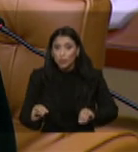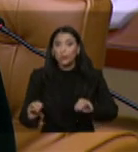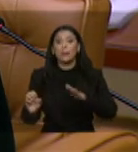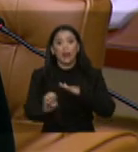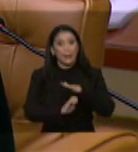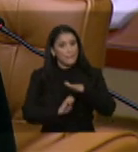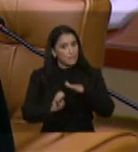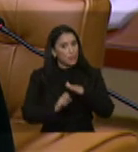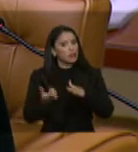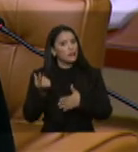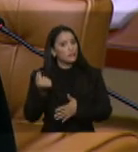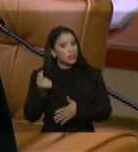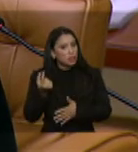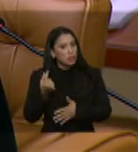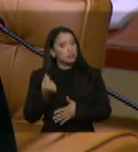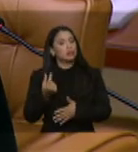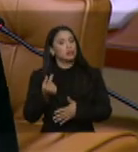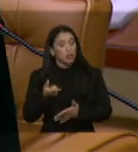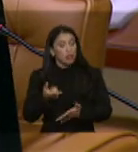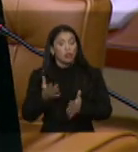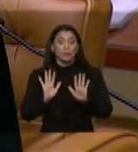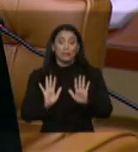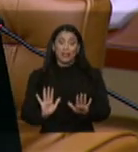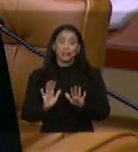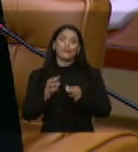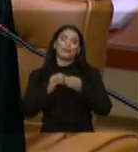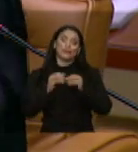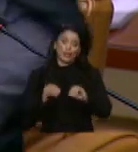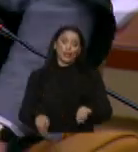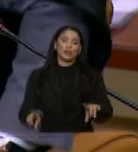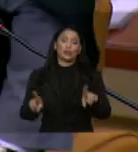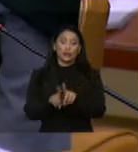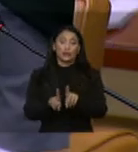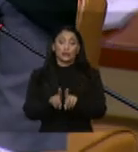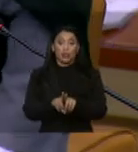a dc51 referente acesso pro nacional